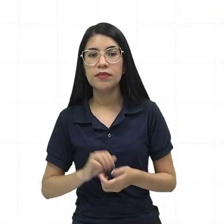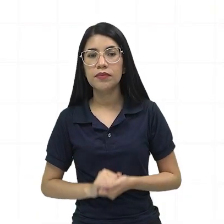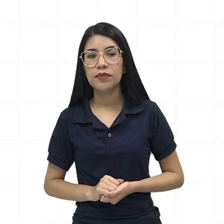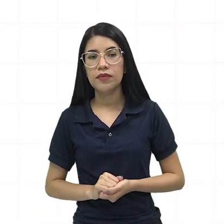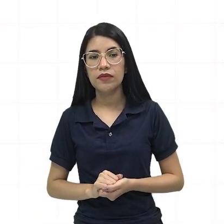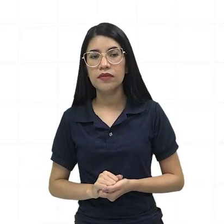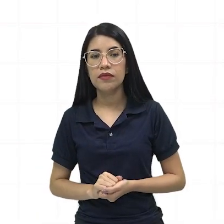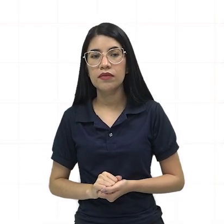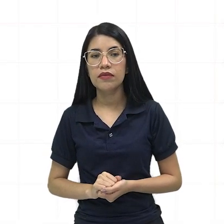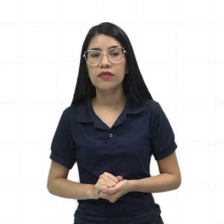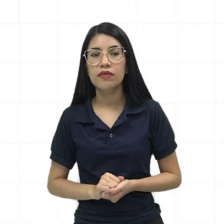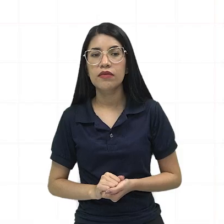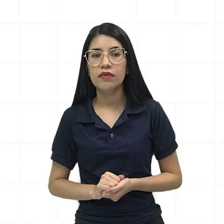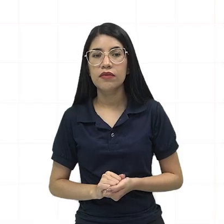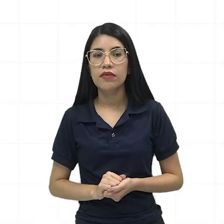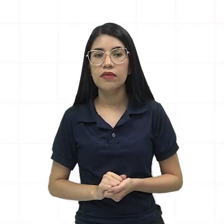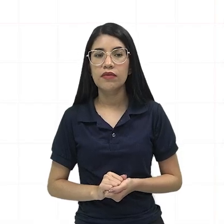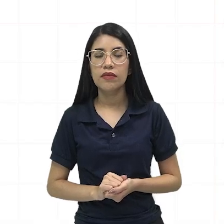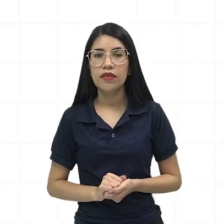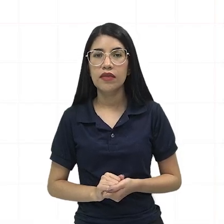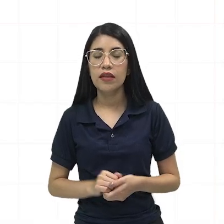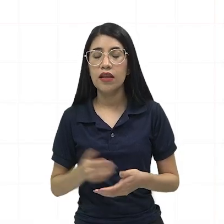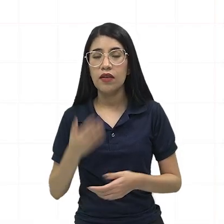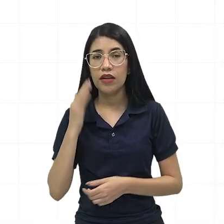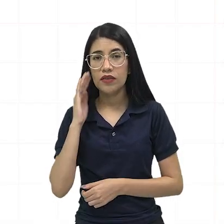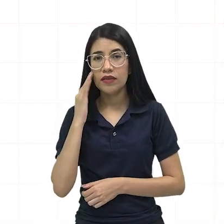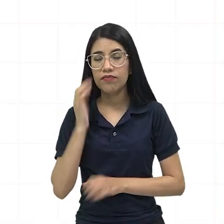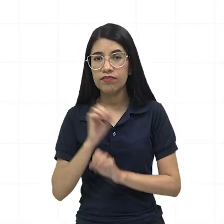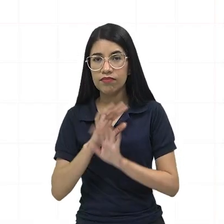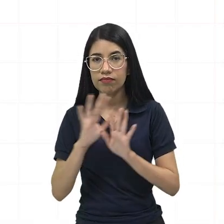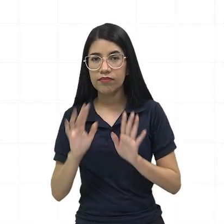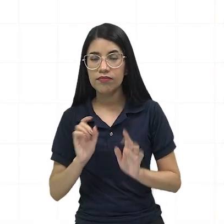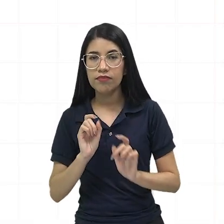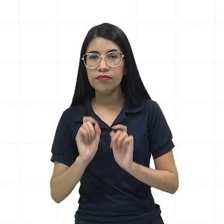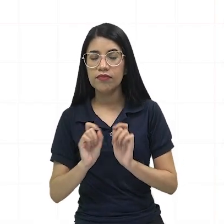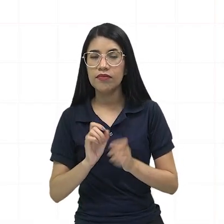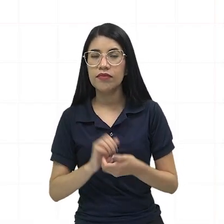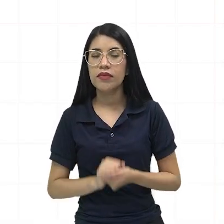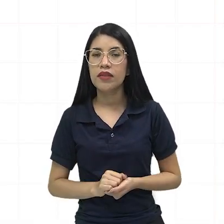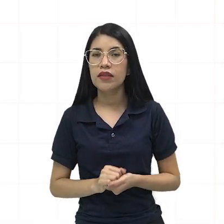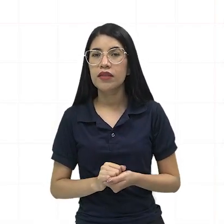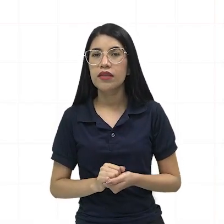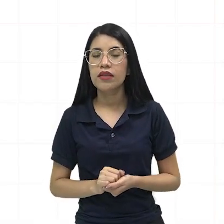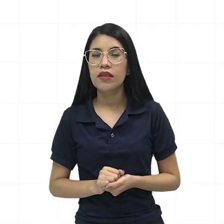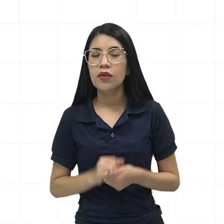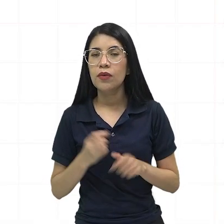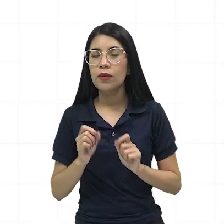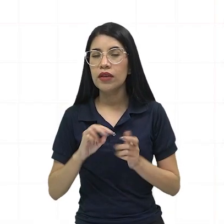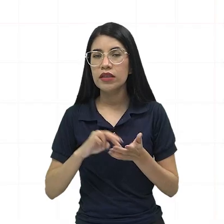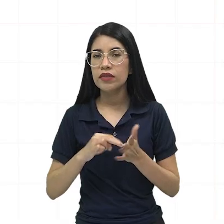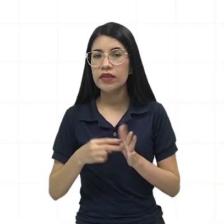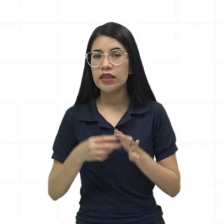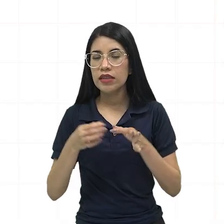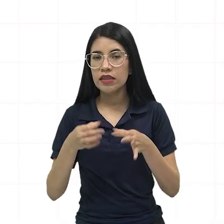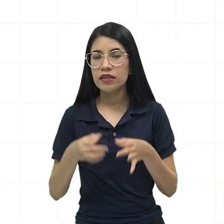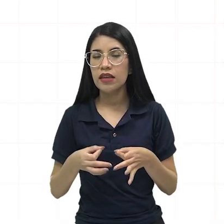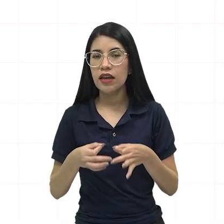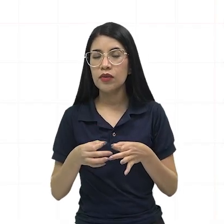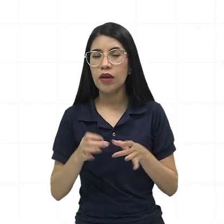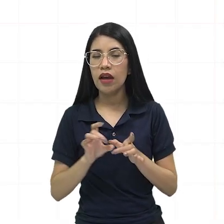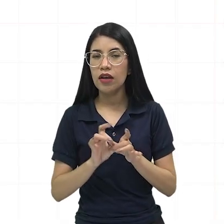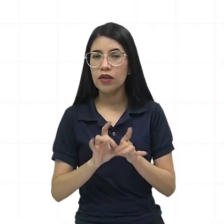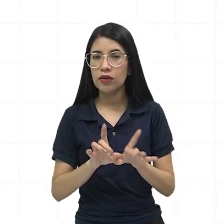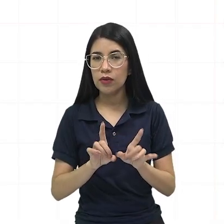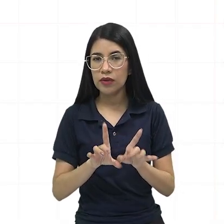gente. Vamos então entender mais ainda, de forma mais aprofundada, o que foi essa